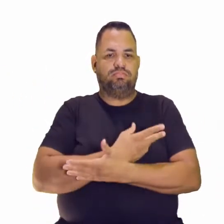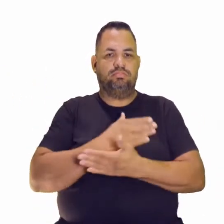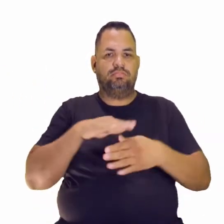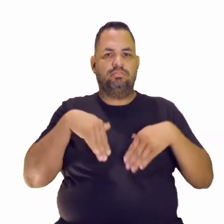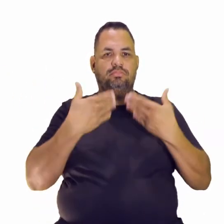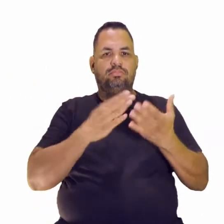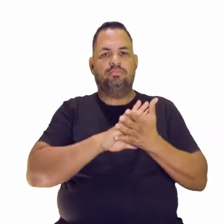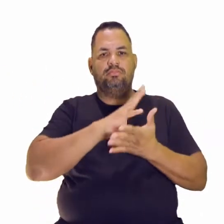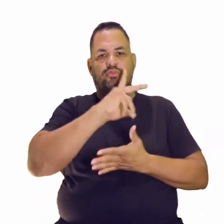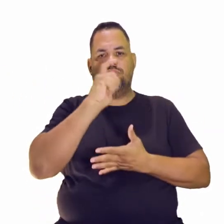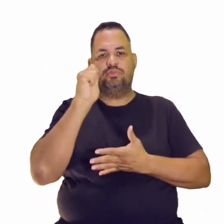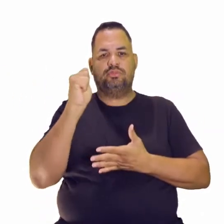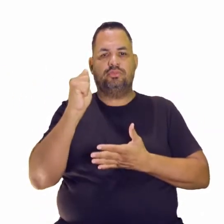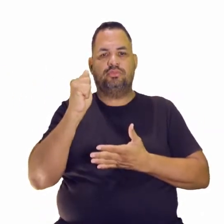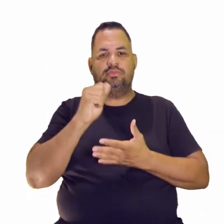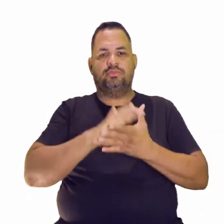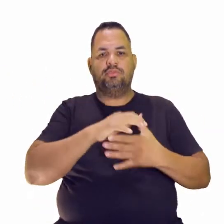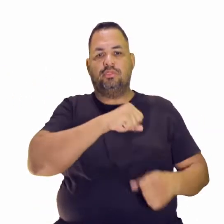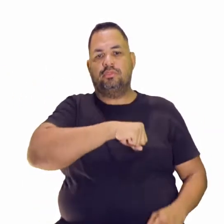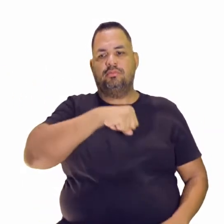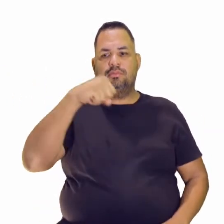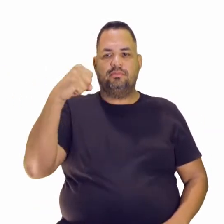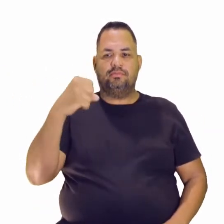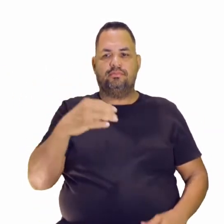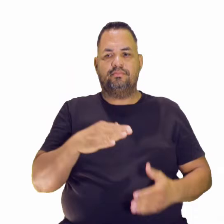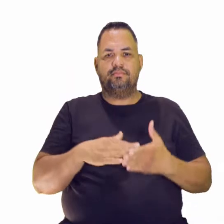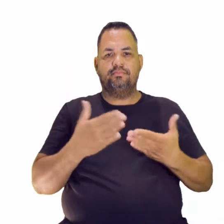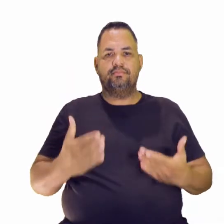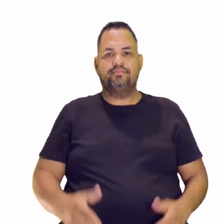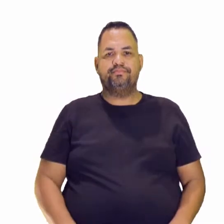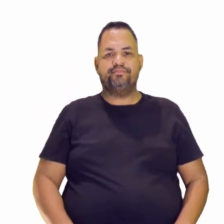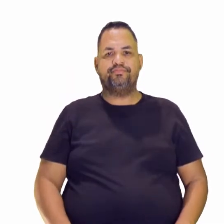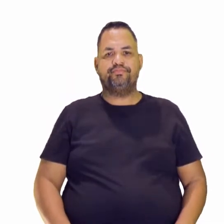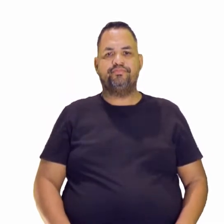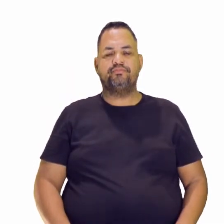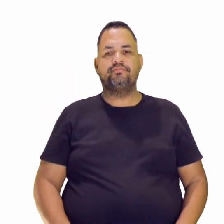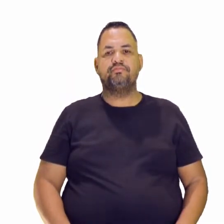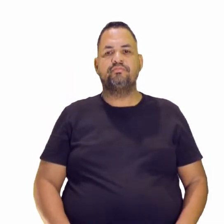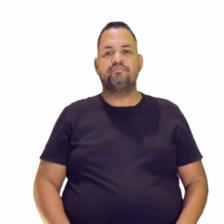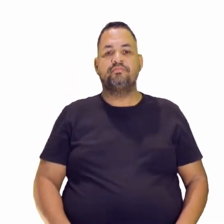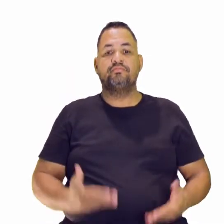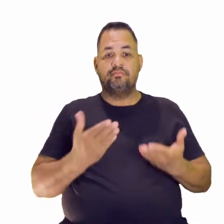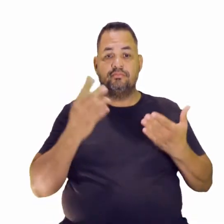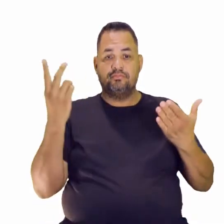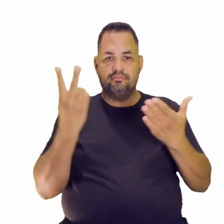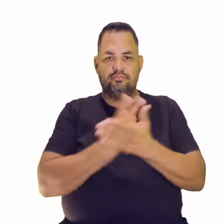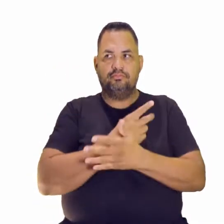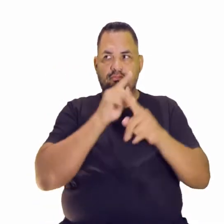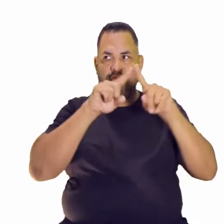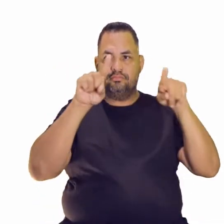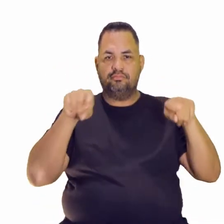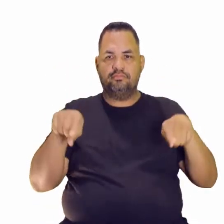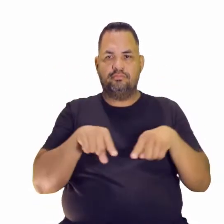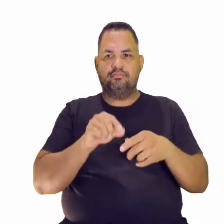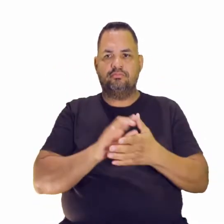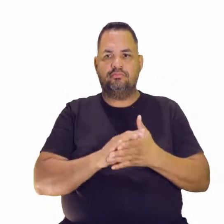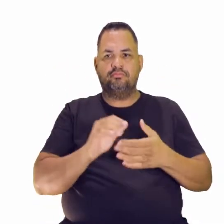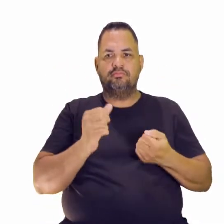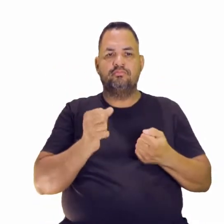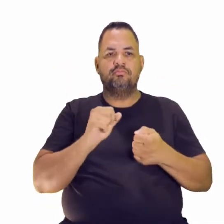realmente aconteceu no dia da independência. Ou seja, essa cena foi produzida pela